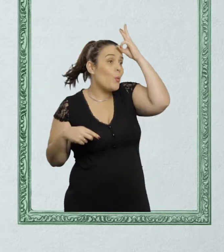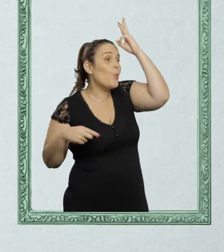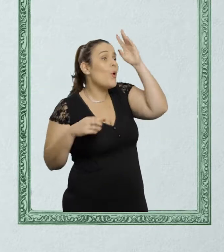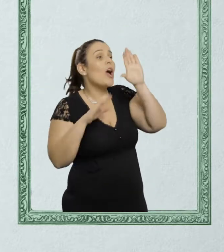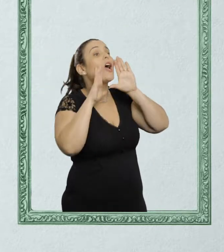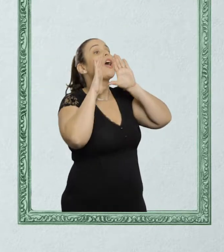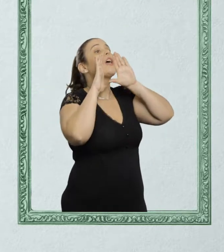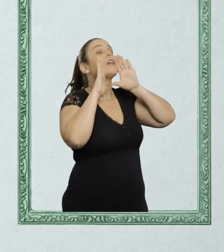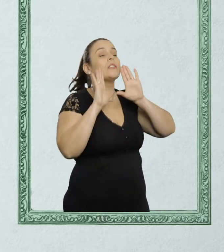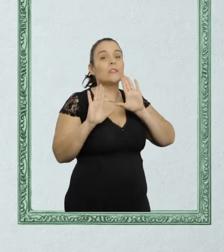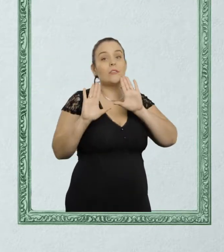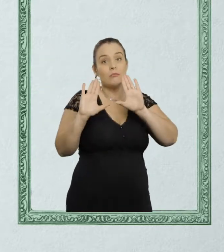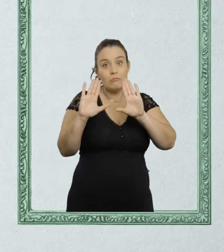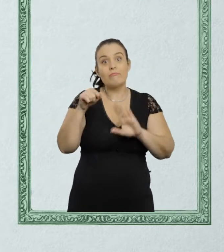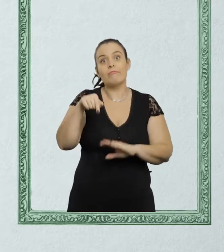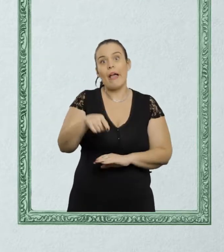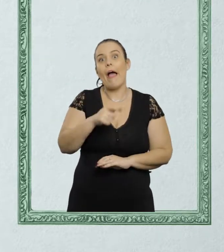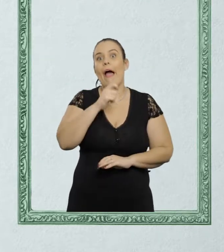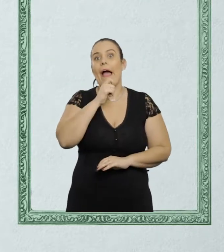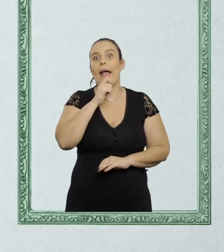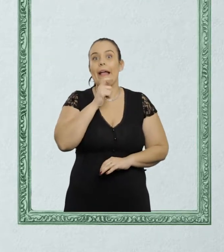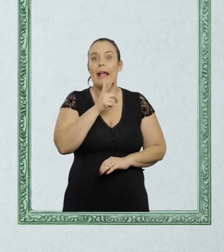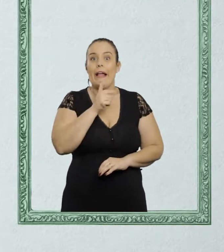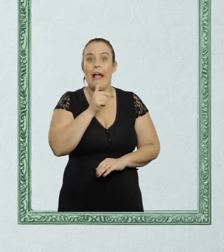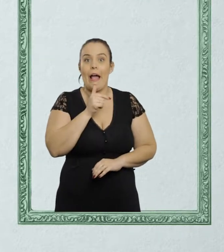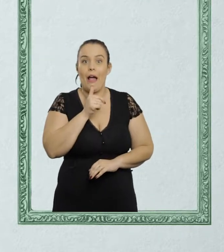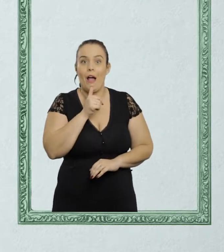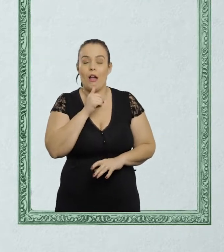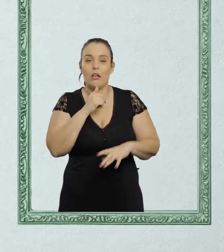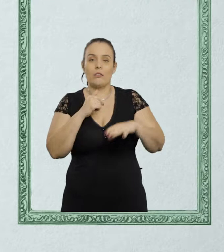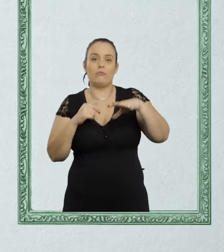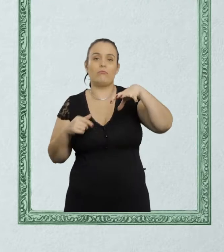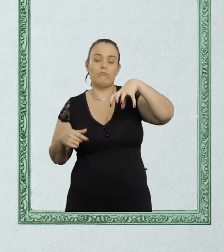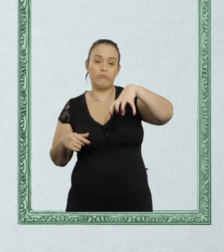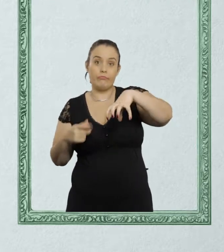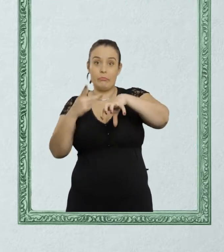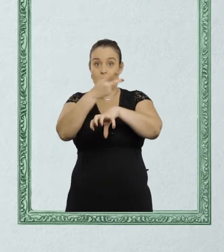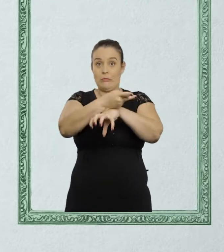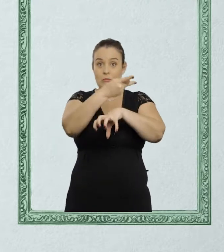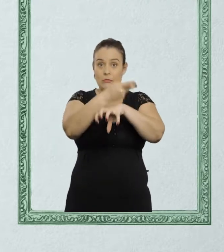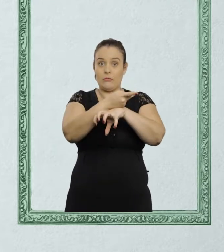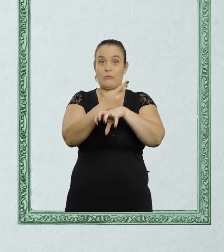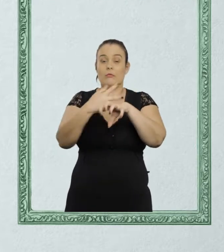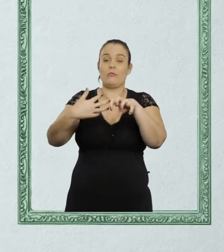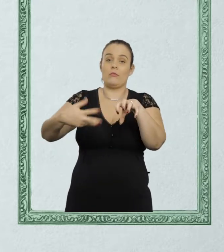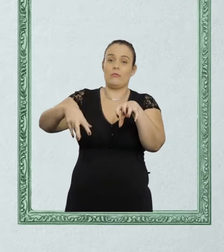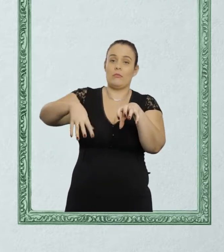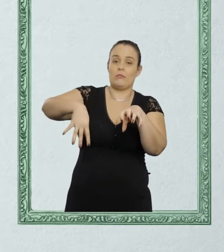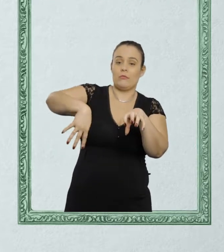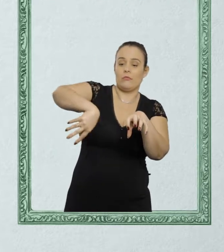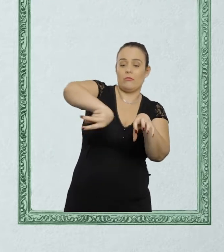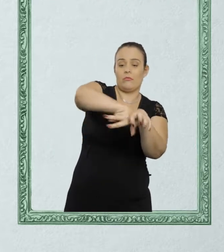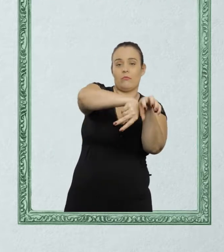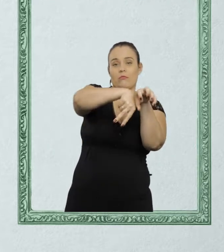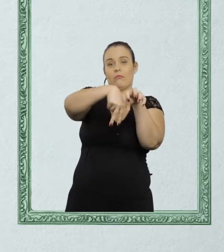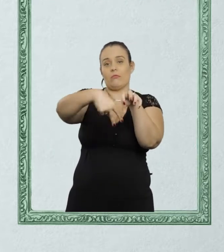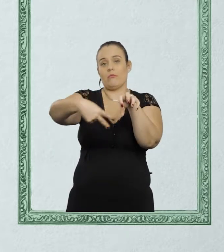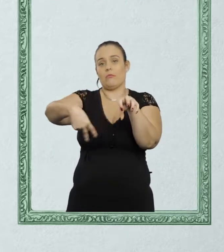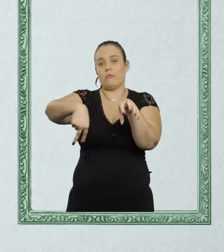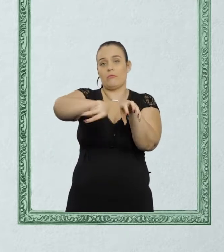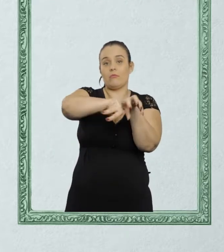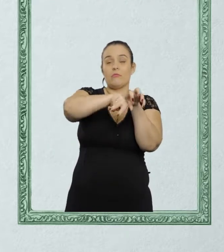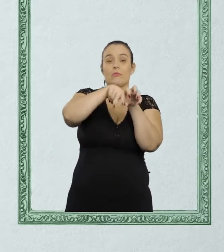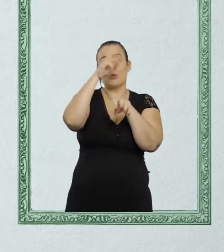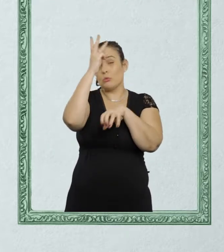ou voado para casa. Mas Peter e Wendy estavam na água, estavam batendo contra a pedra. Wendy